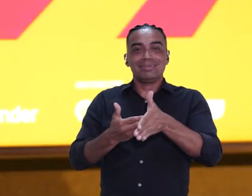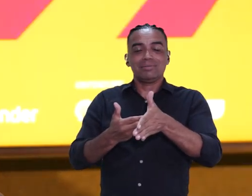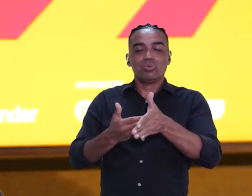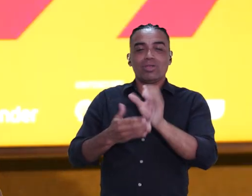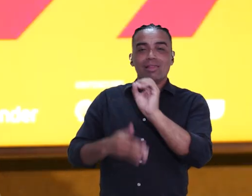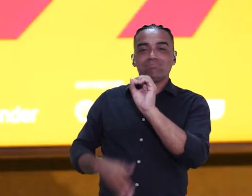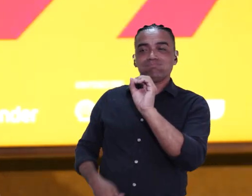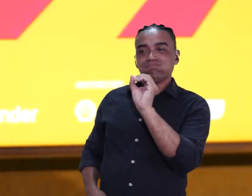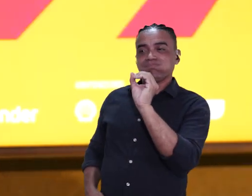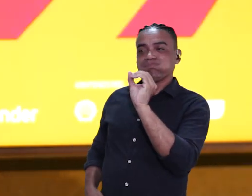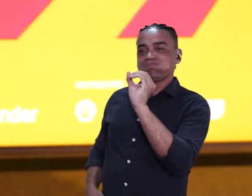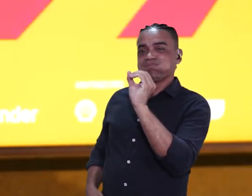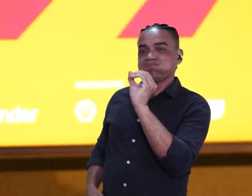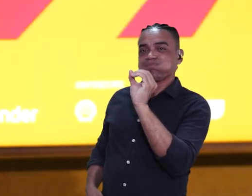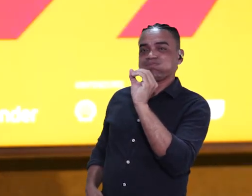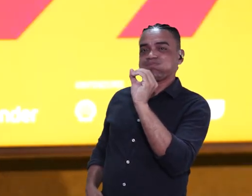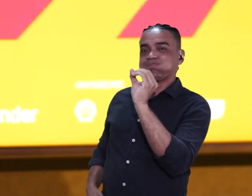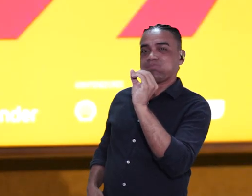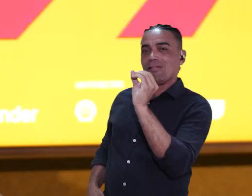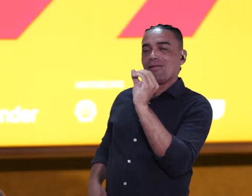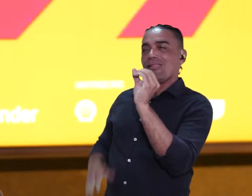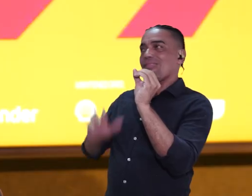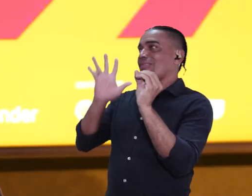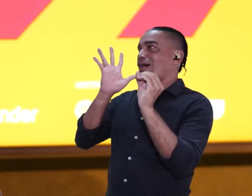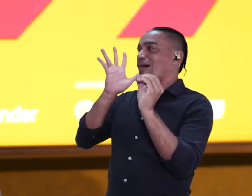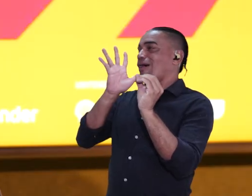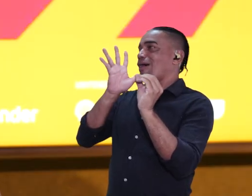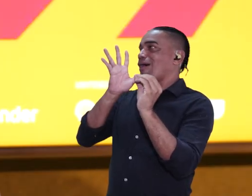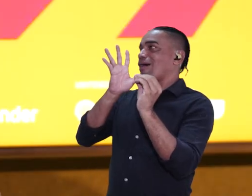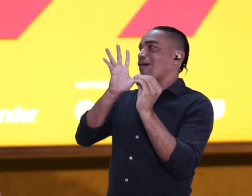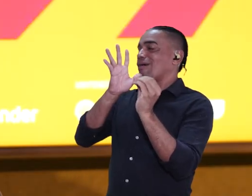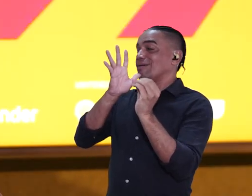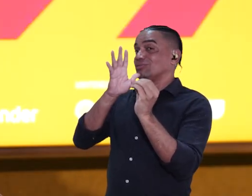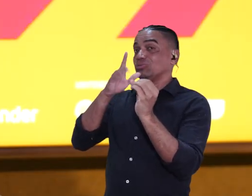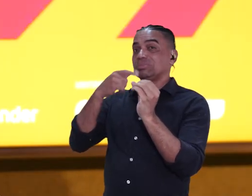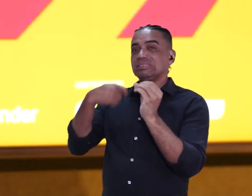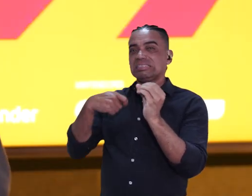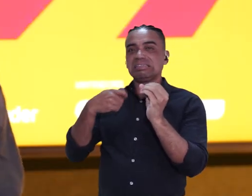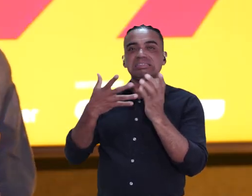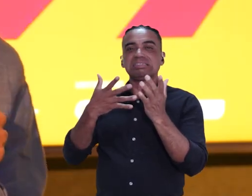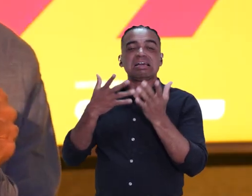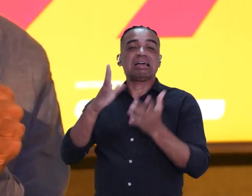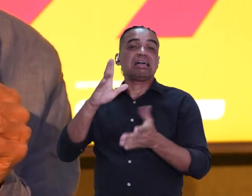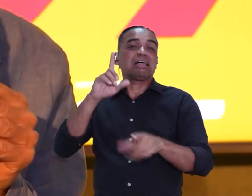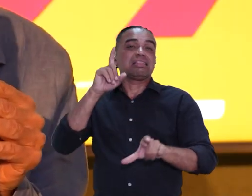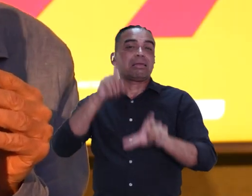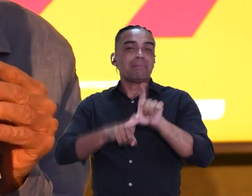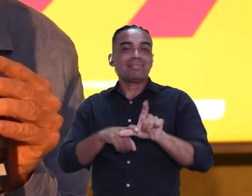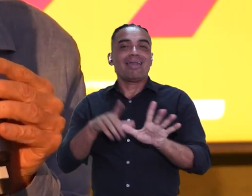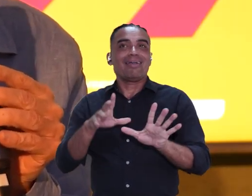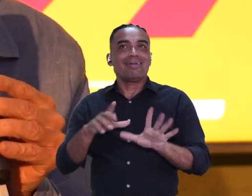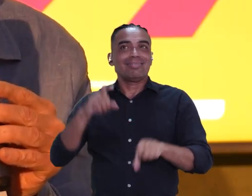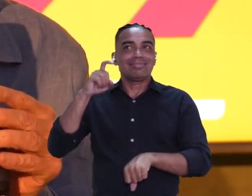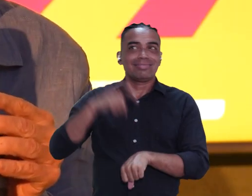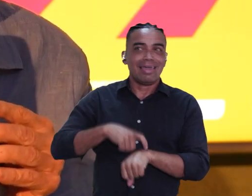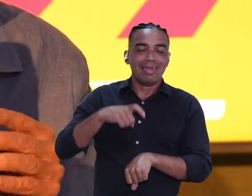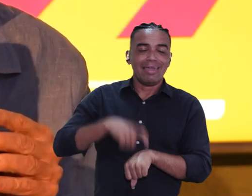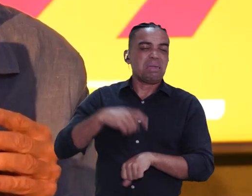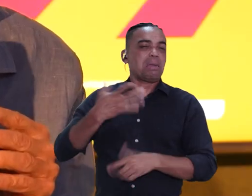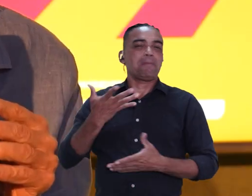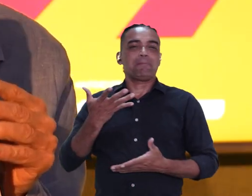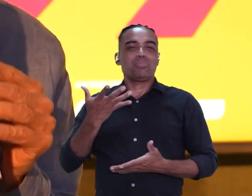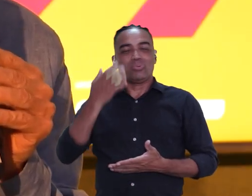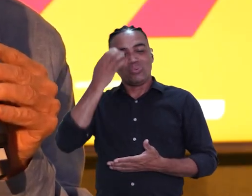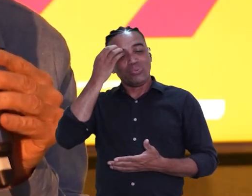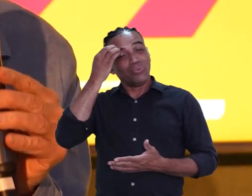lento, que tem que ser atravessado a depender do tempo, dependendo de